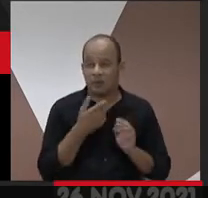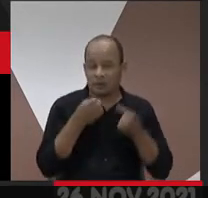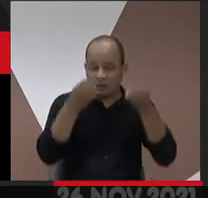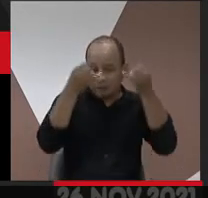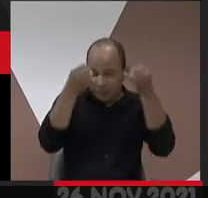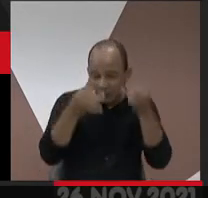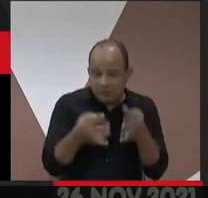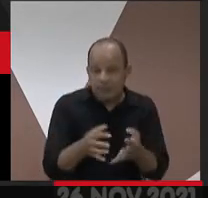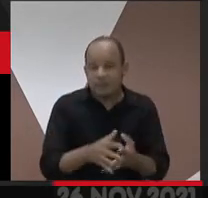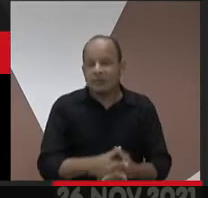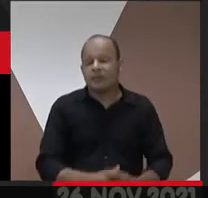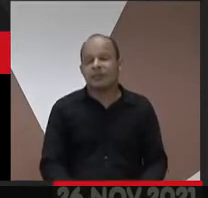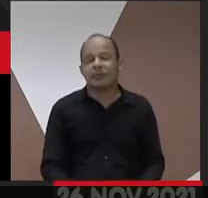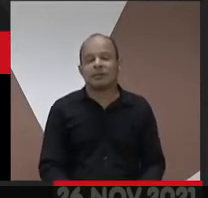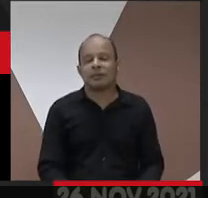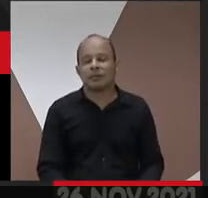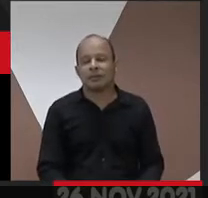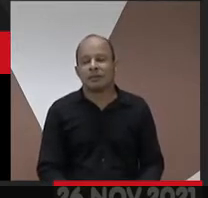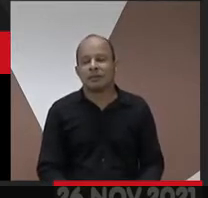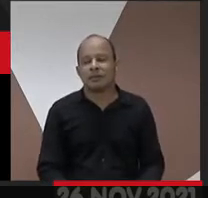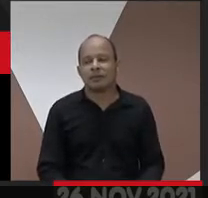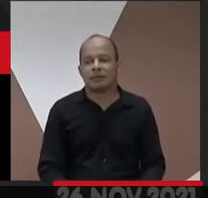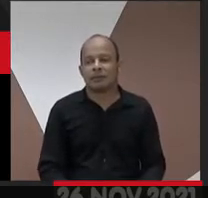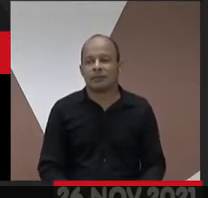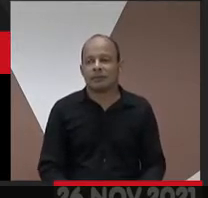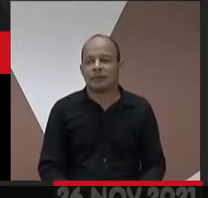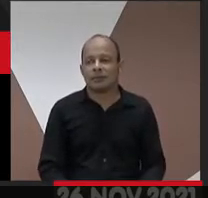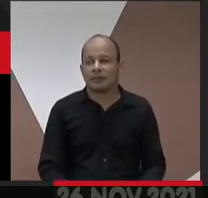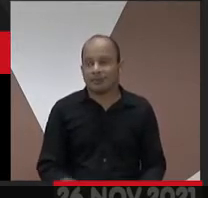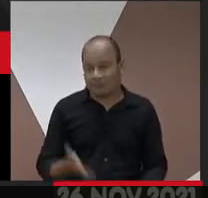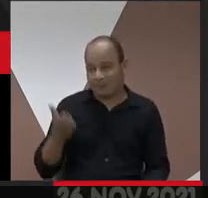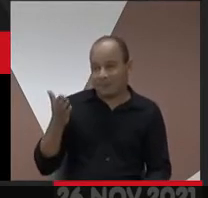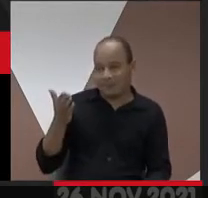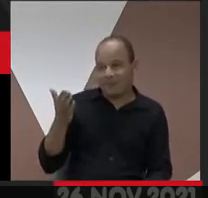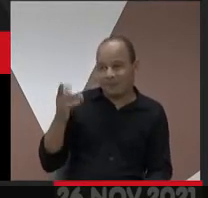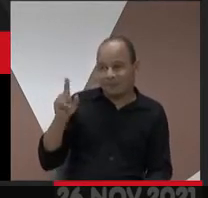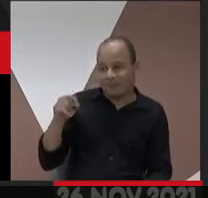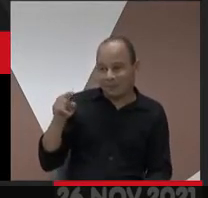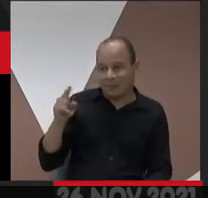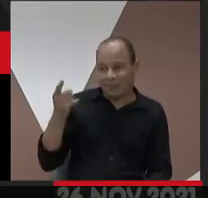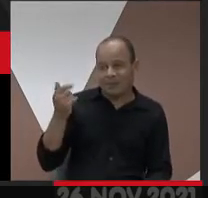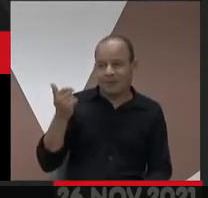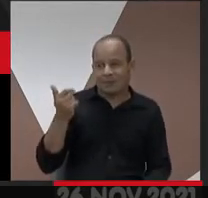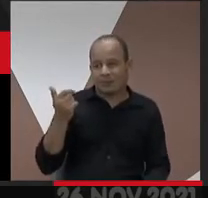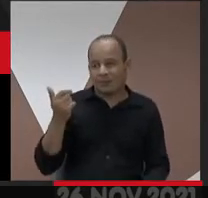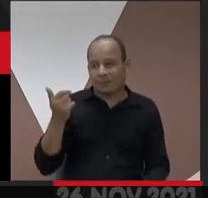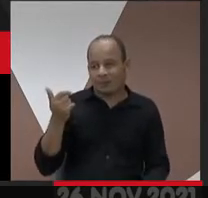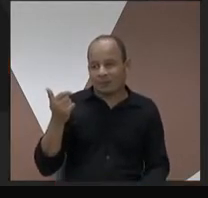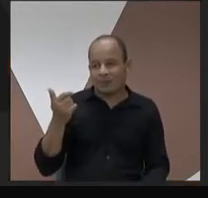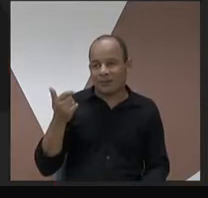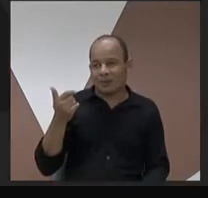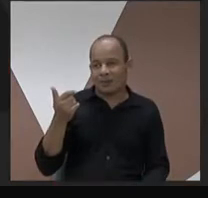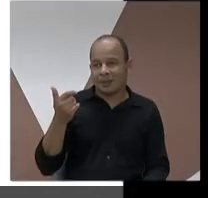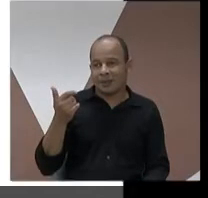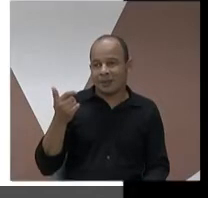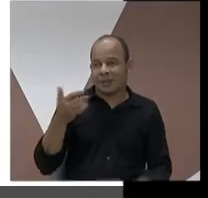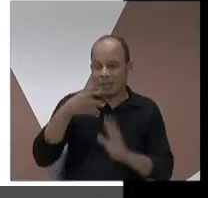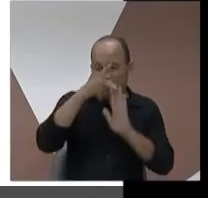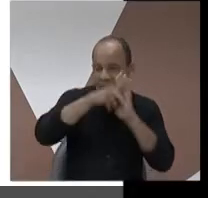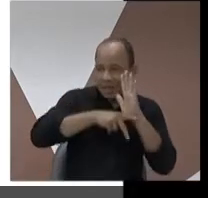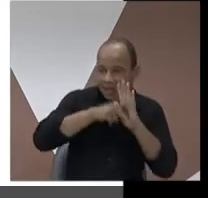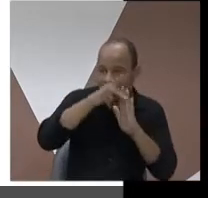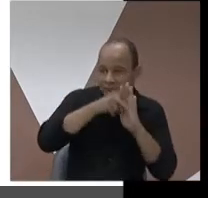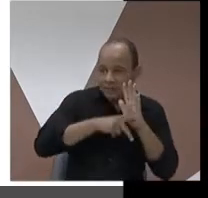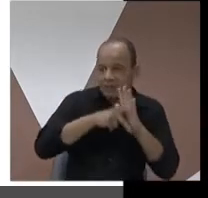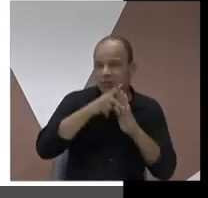relembrando, esse foi o processo que nós conduzimos, né? E pretendemos continuar conduzindo